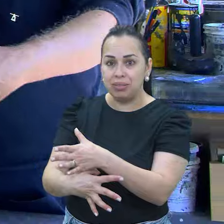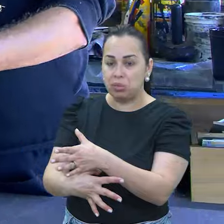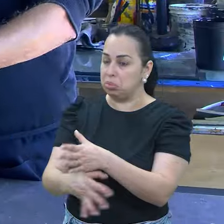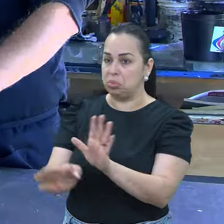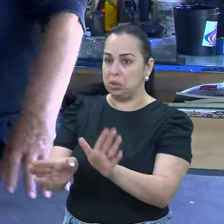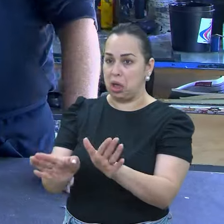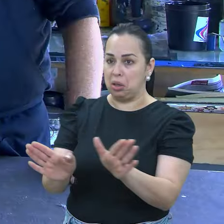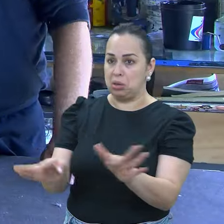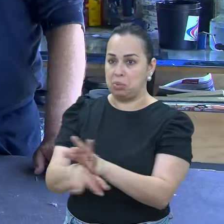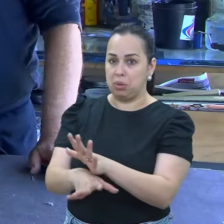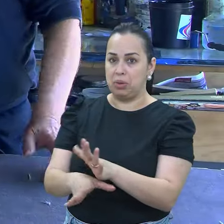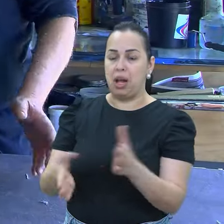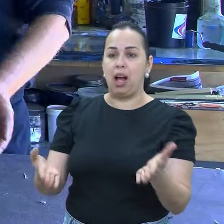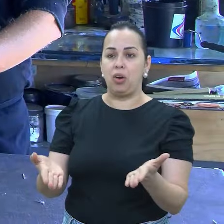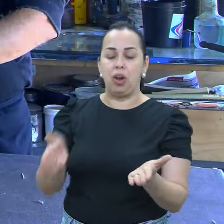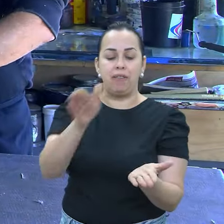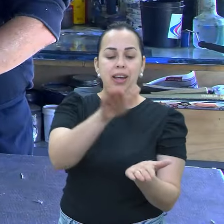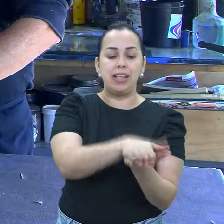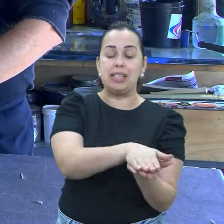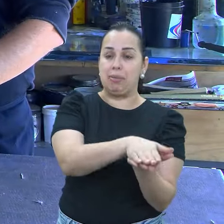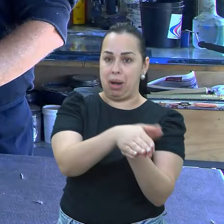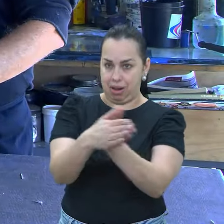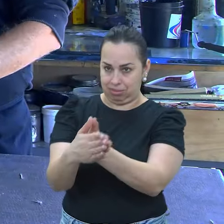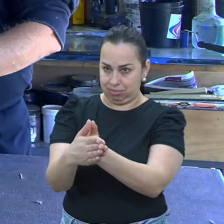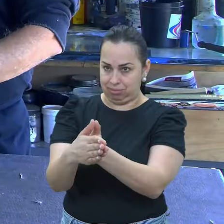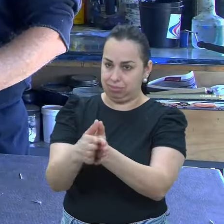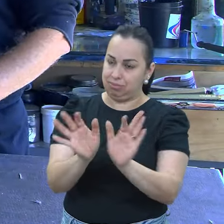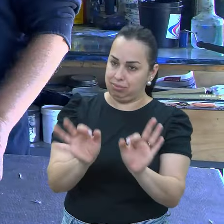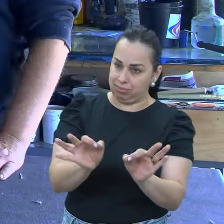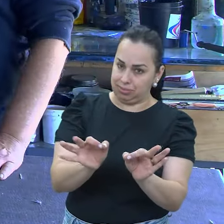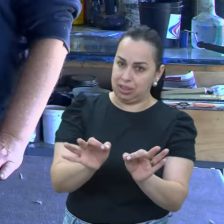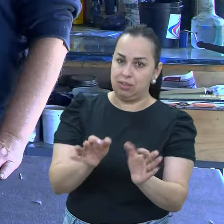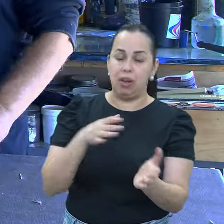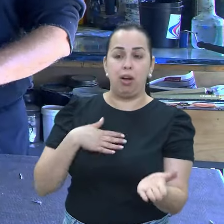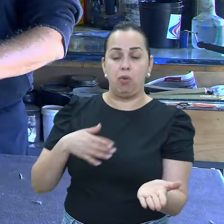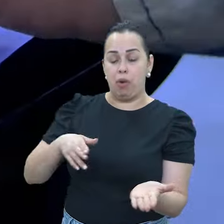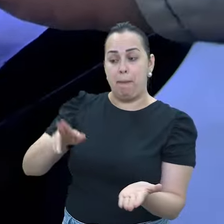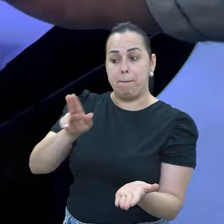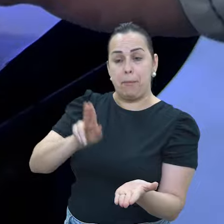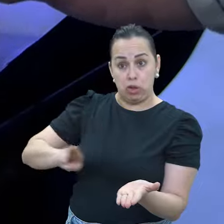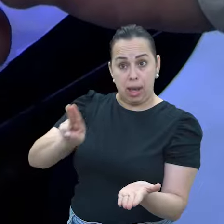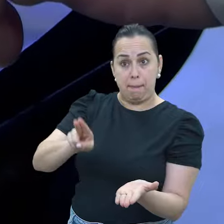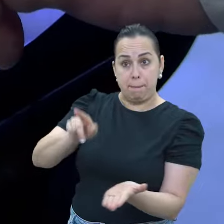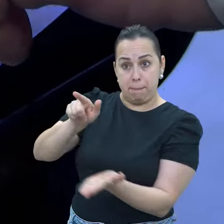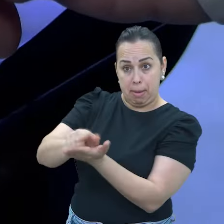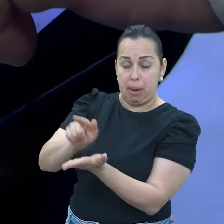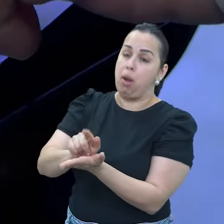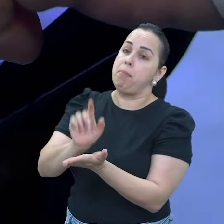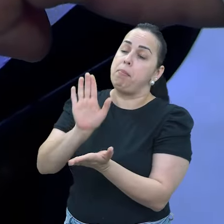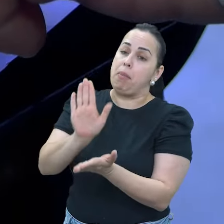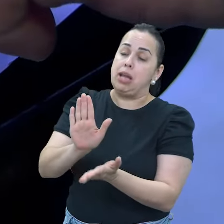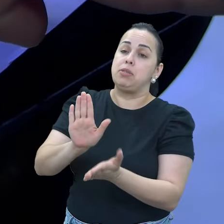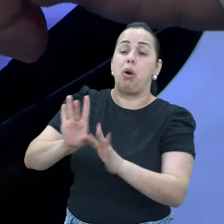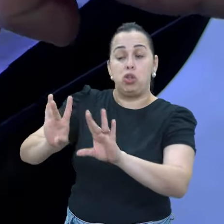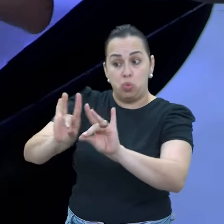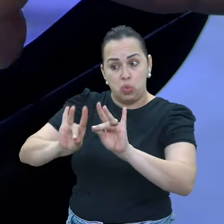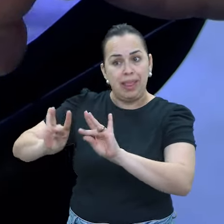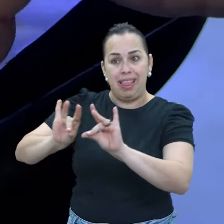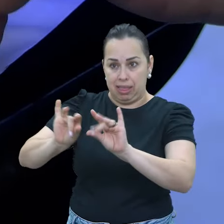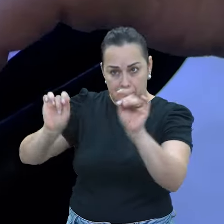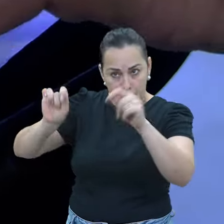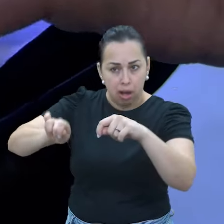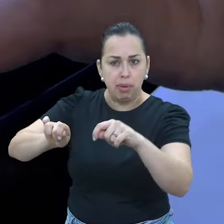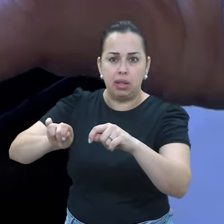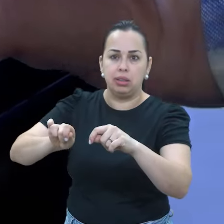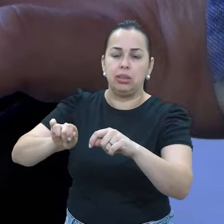Terminado a gravação, a gente pode passar para a estampagem, né? Vamos então. Estampar ela em papel. Poderia estampar em